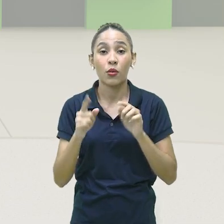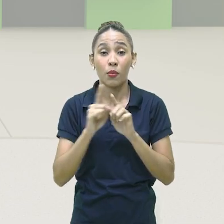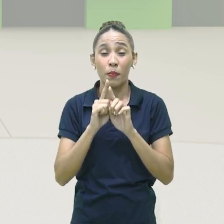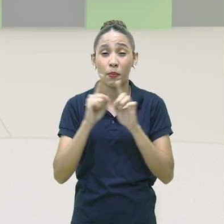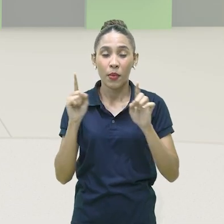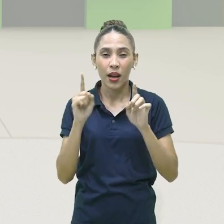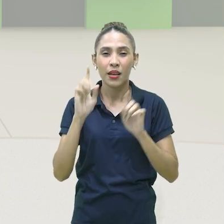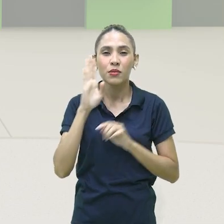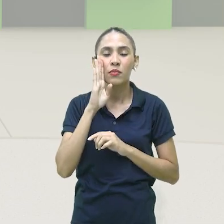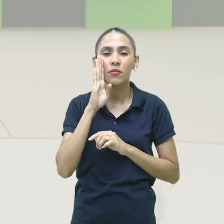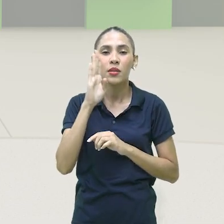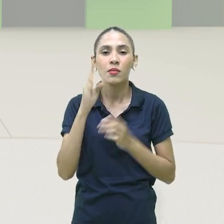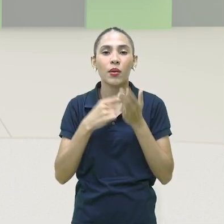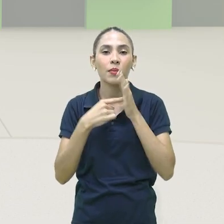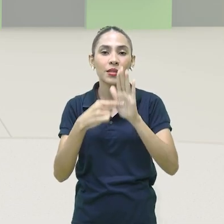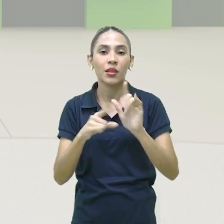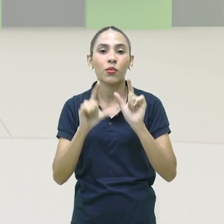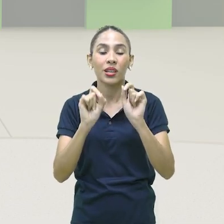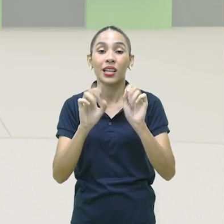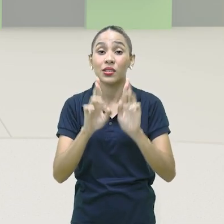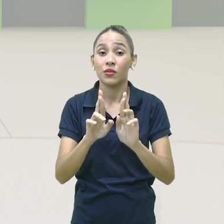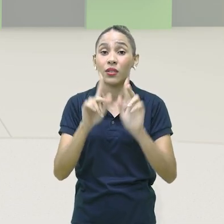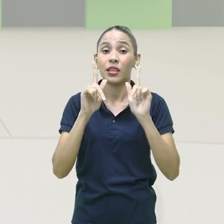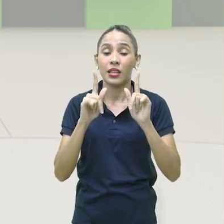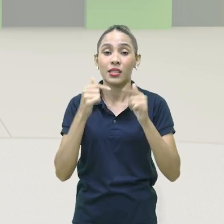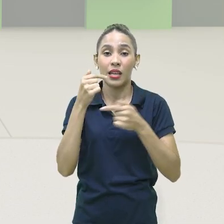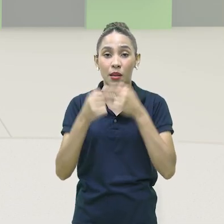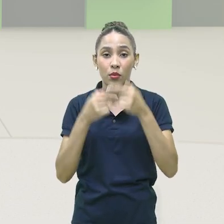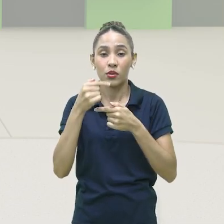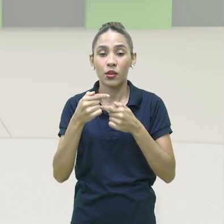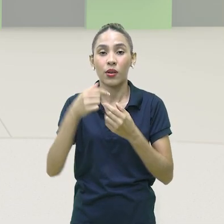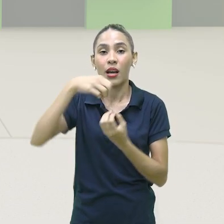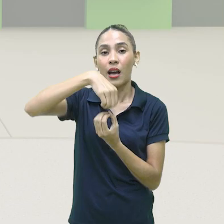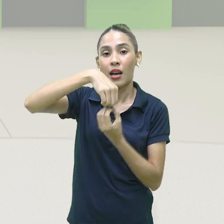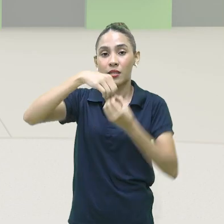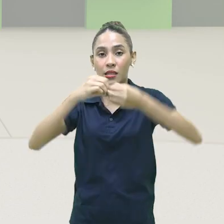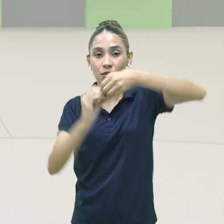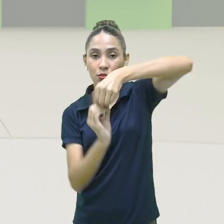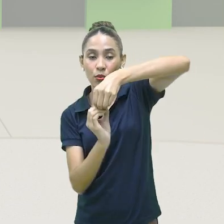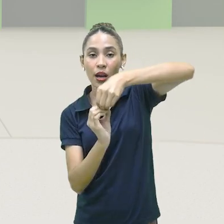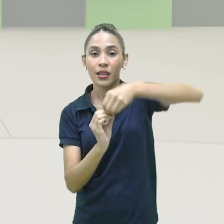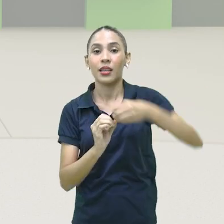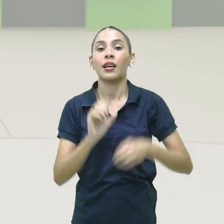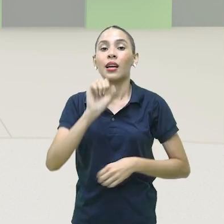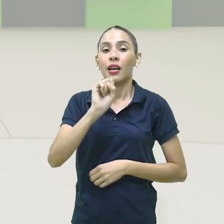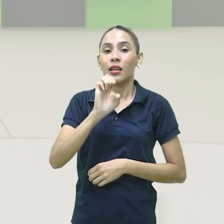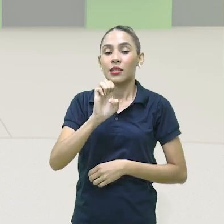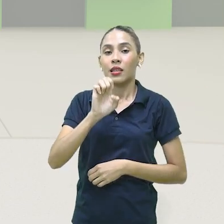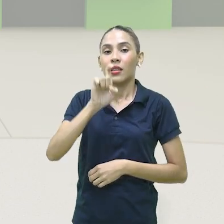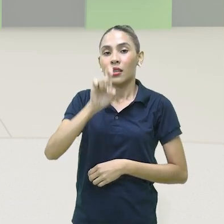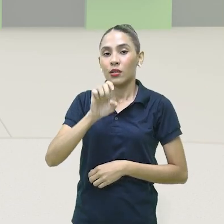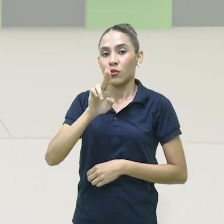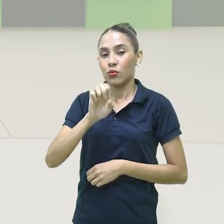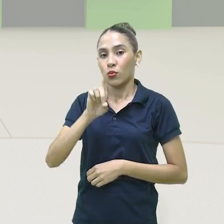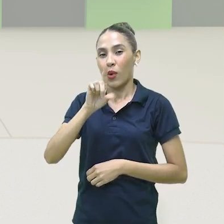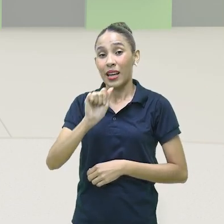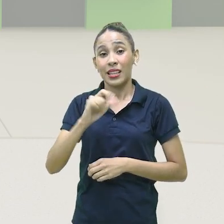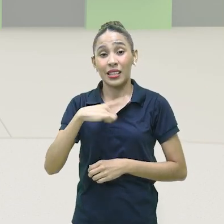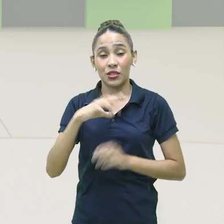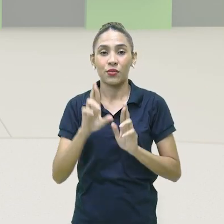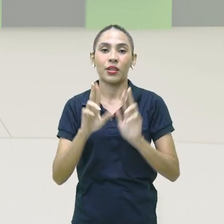para vocês a diferença da reprodução assexuada para a reprodução sexuada.